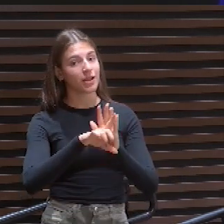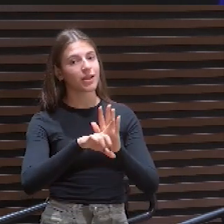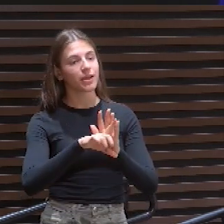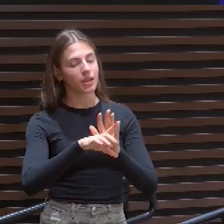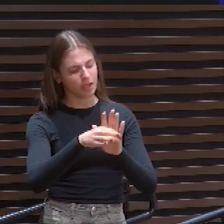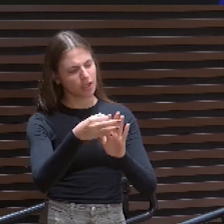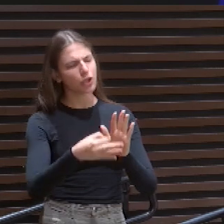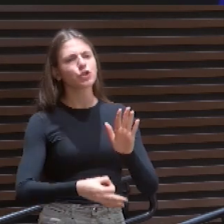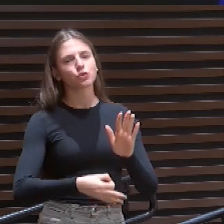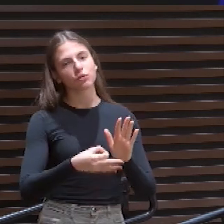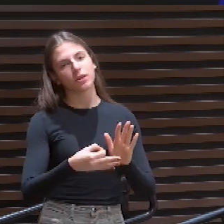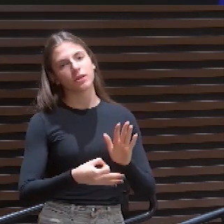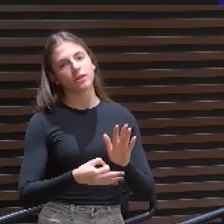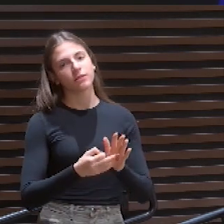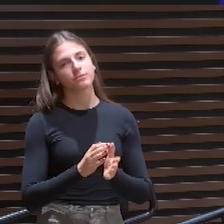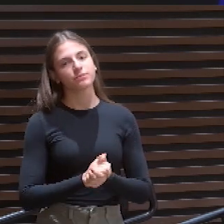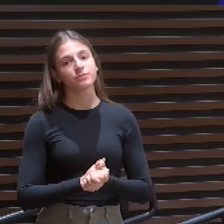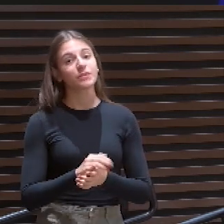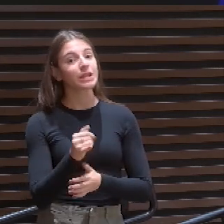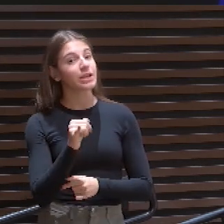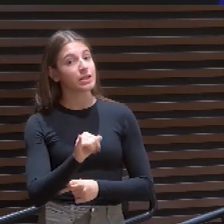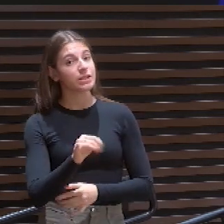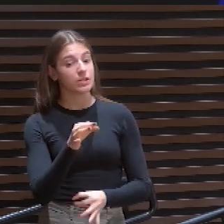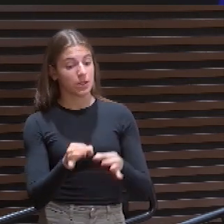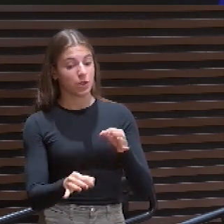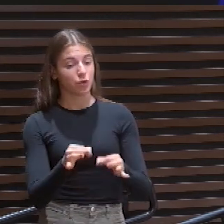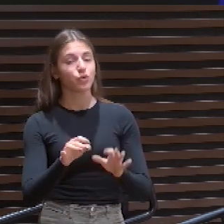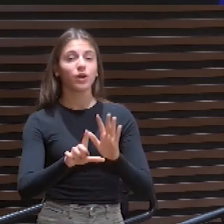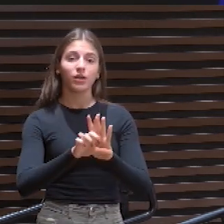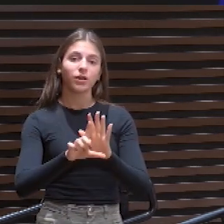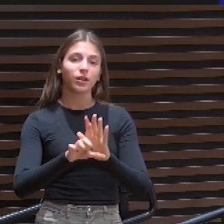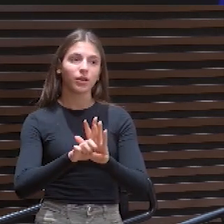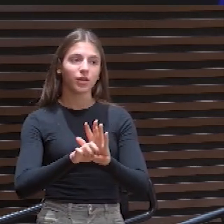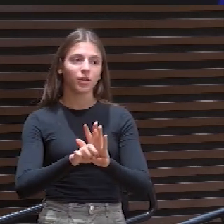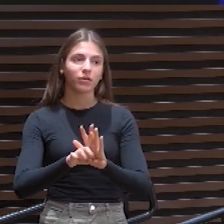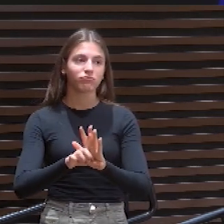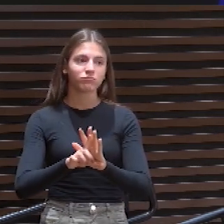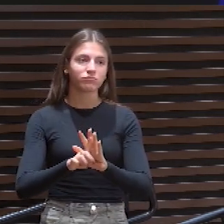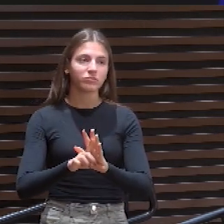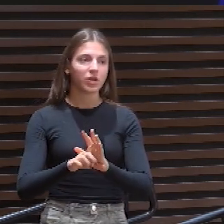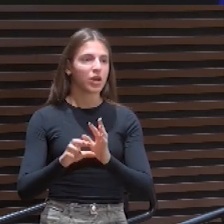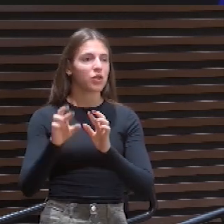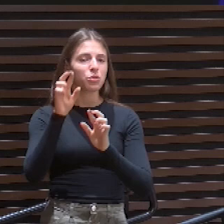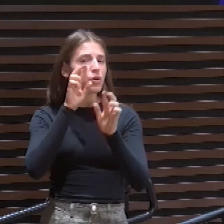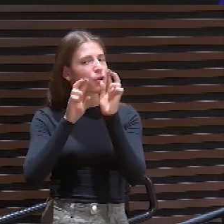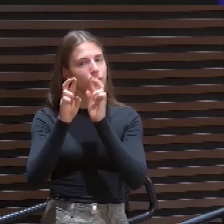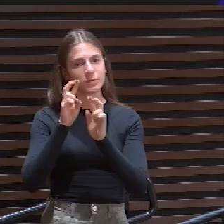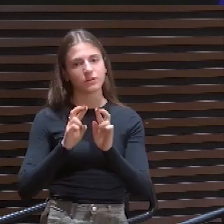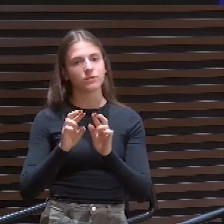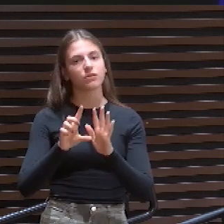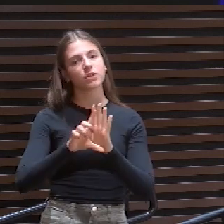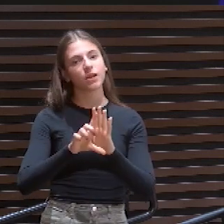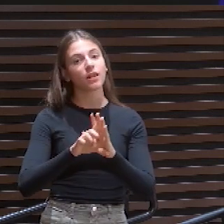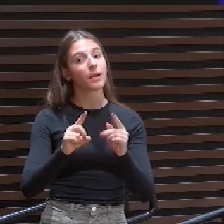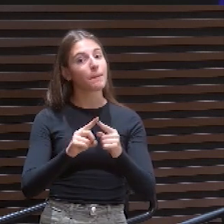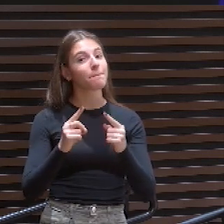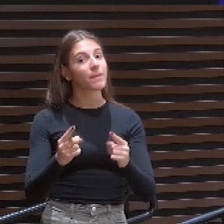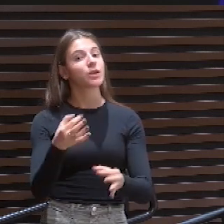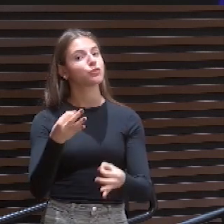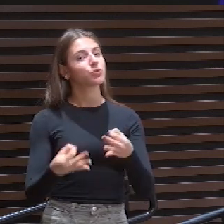lei. Ora, se julgas a lei, não és observador da lei, mas